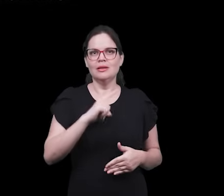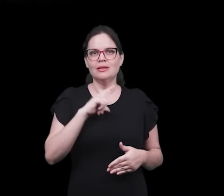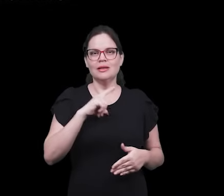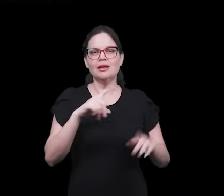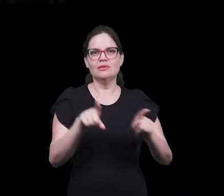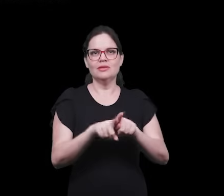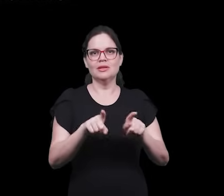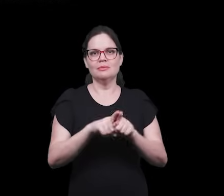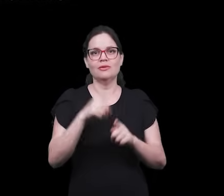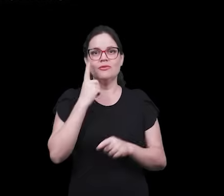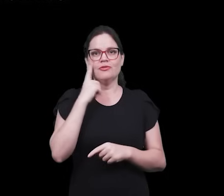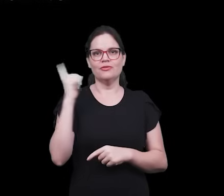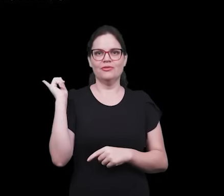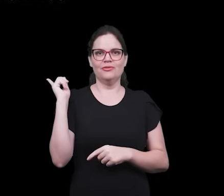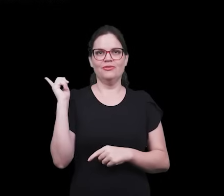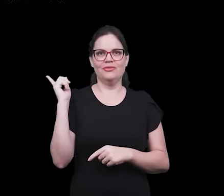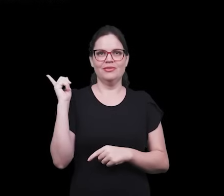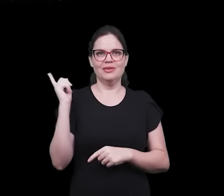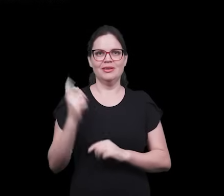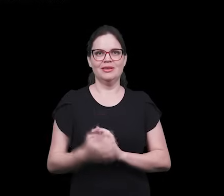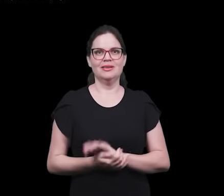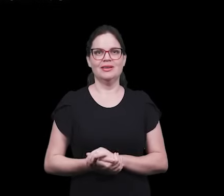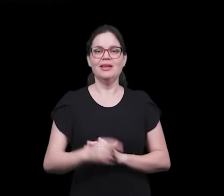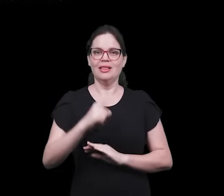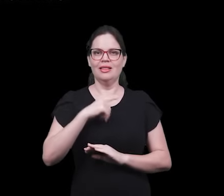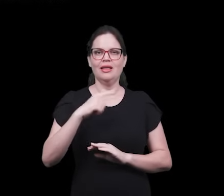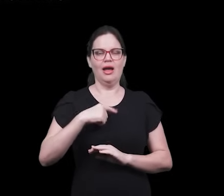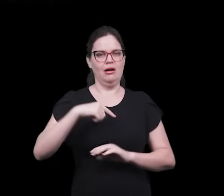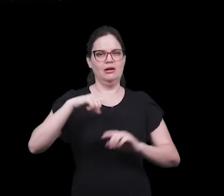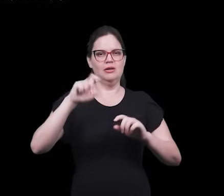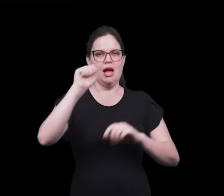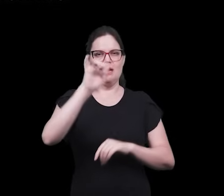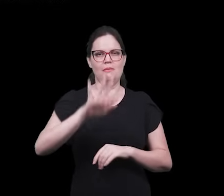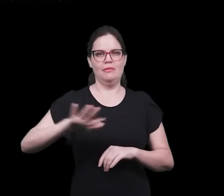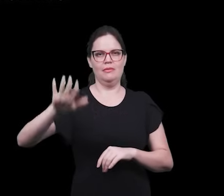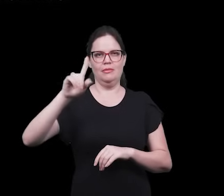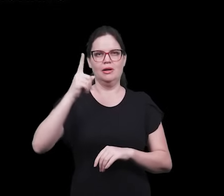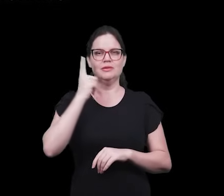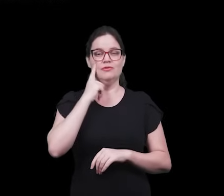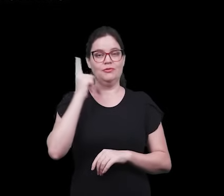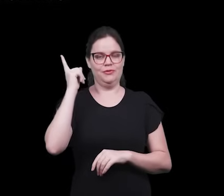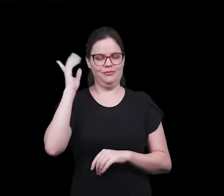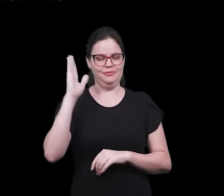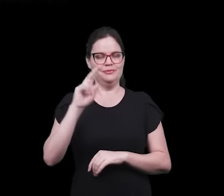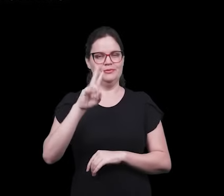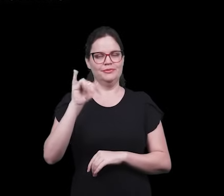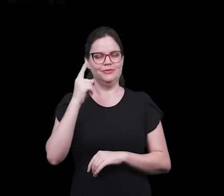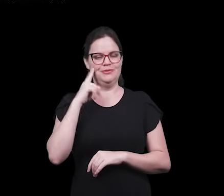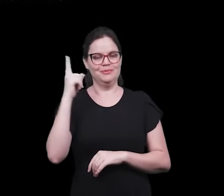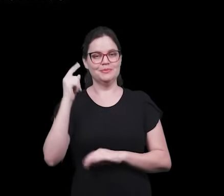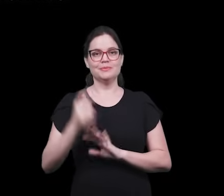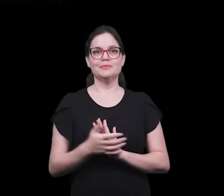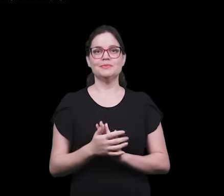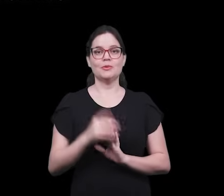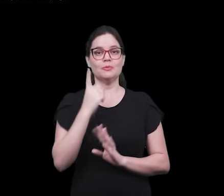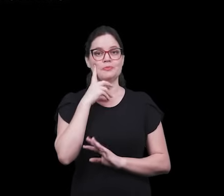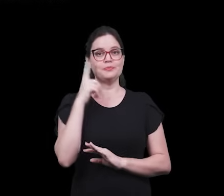foto aqui, né? Ali. Então, tudo que ele podia fazer como